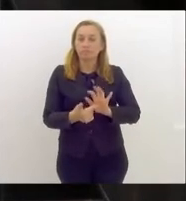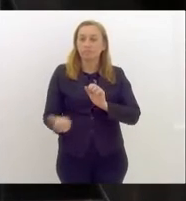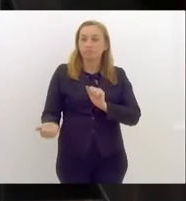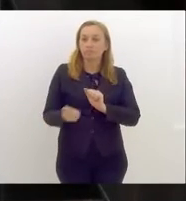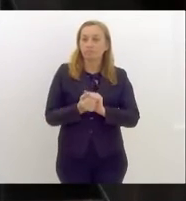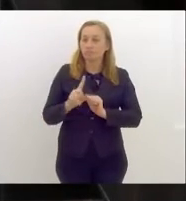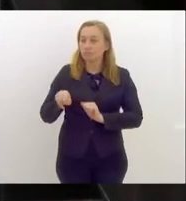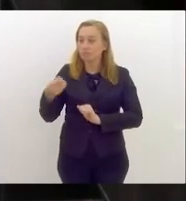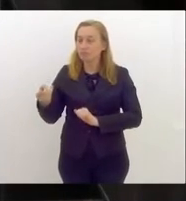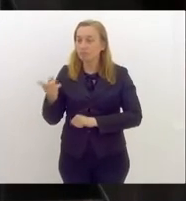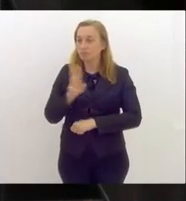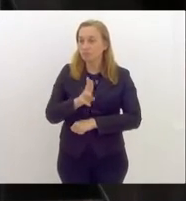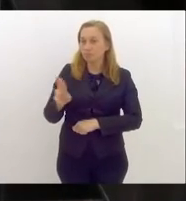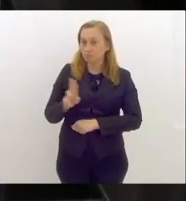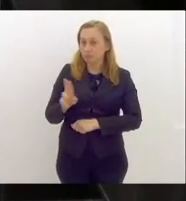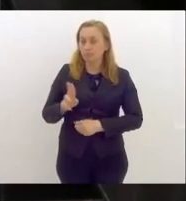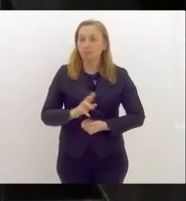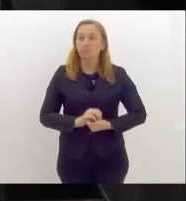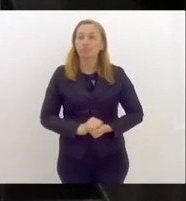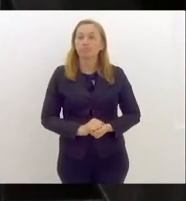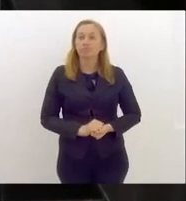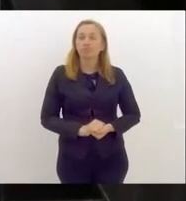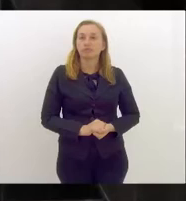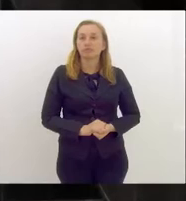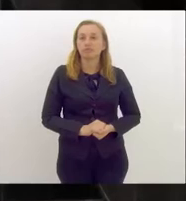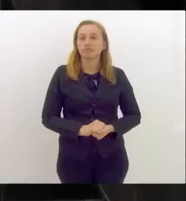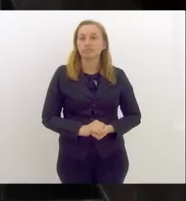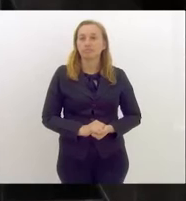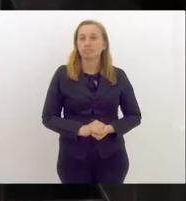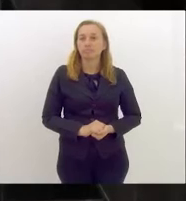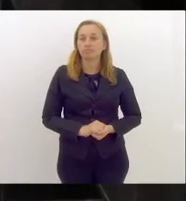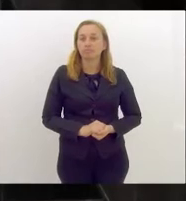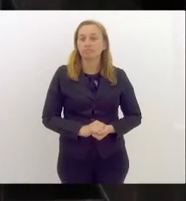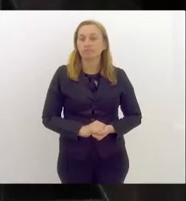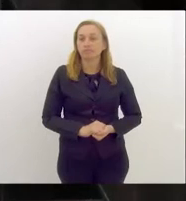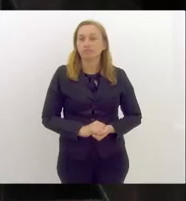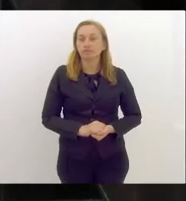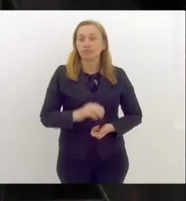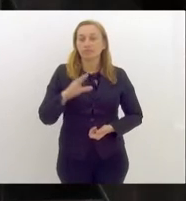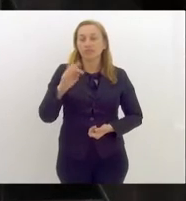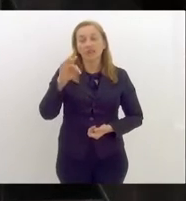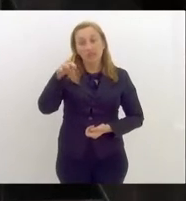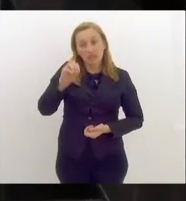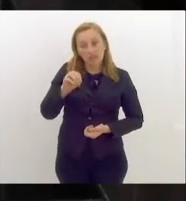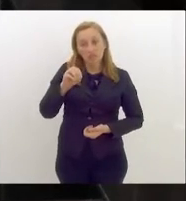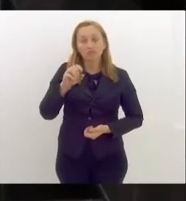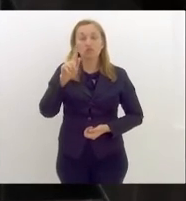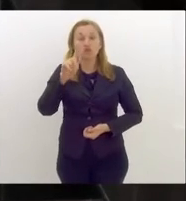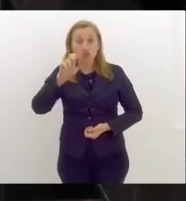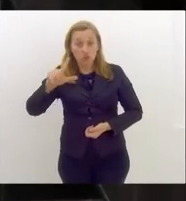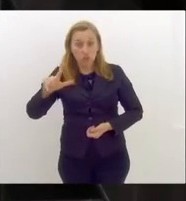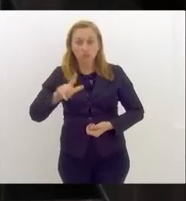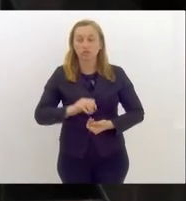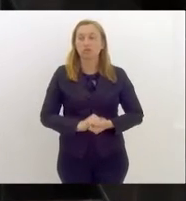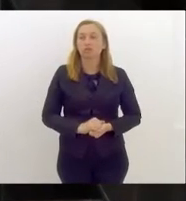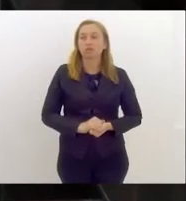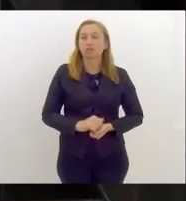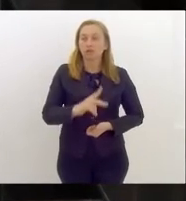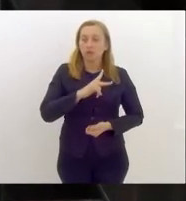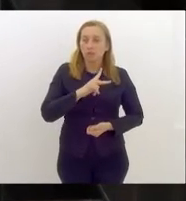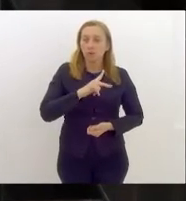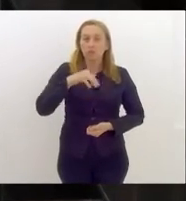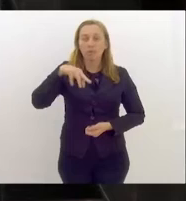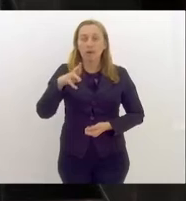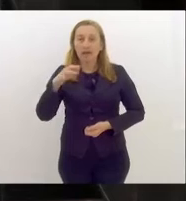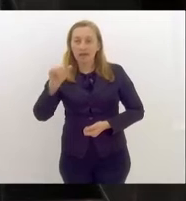lado de outros nomes emblemáticos né É como Caetano como Gil a própria Maria